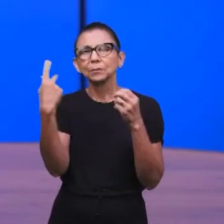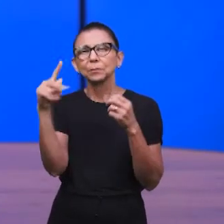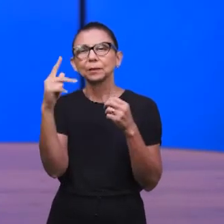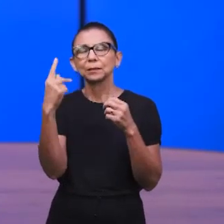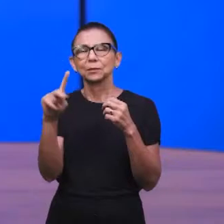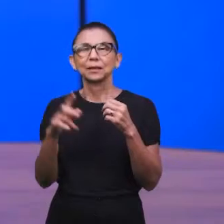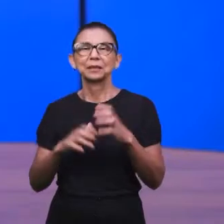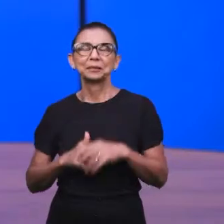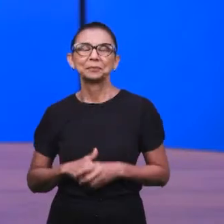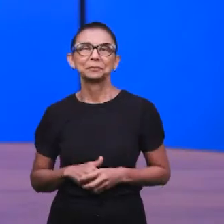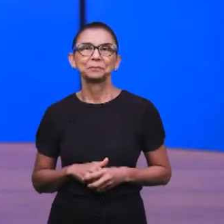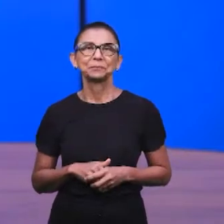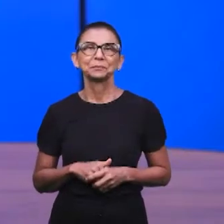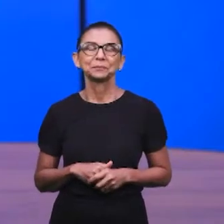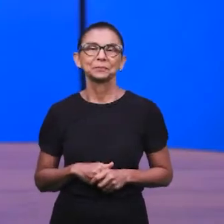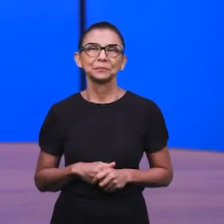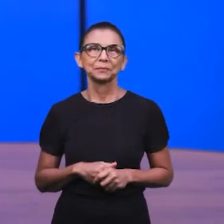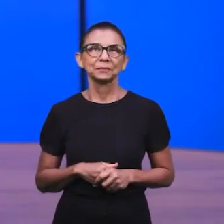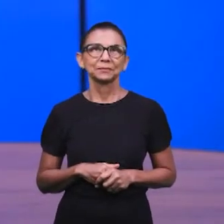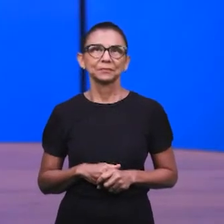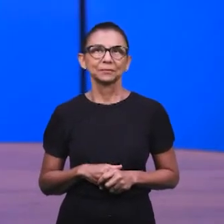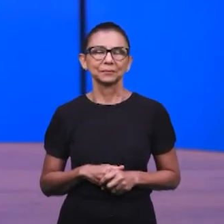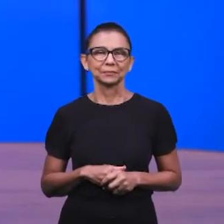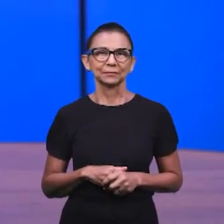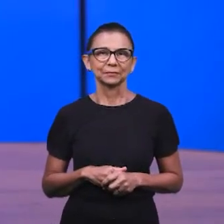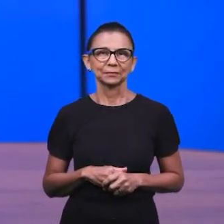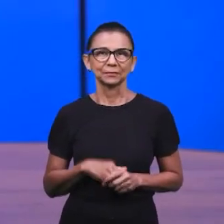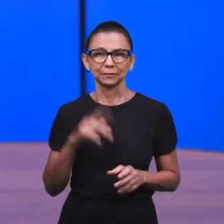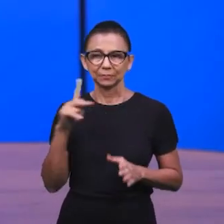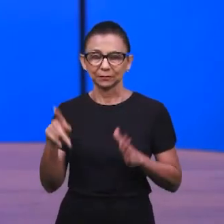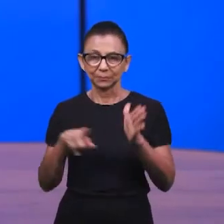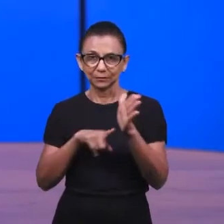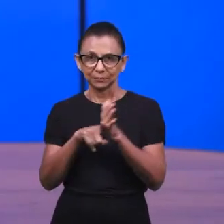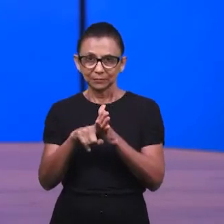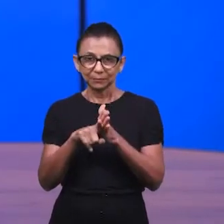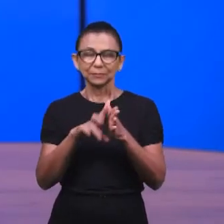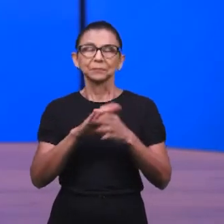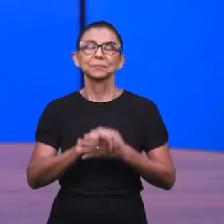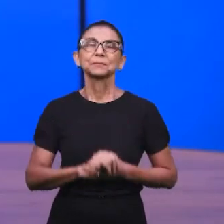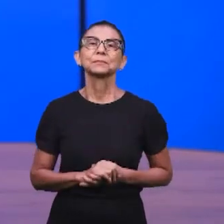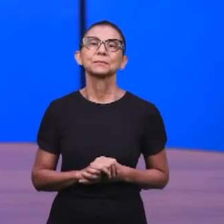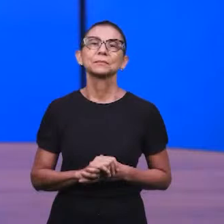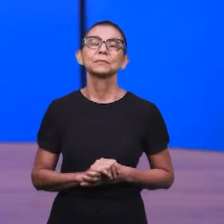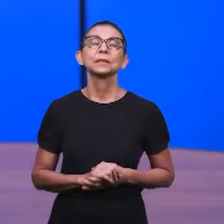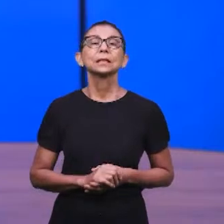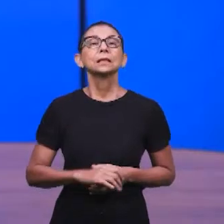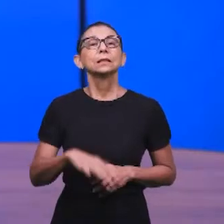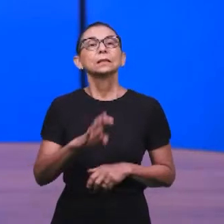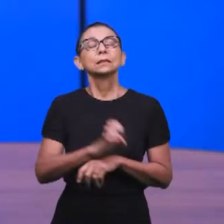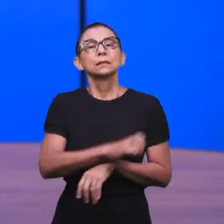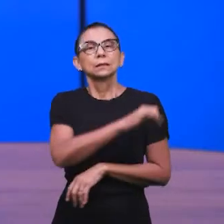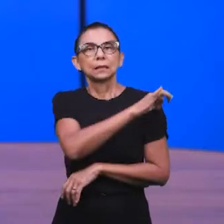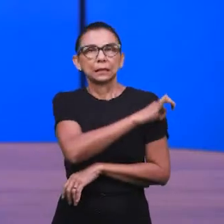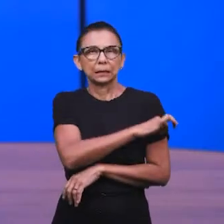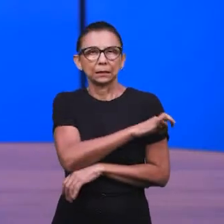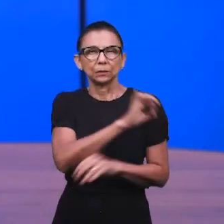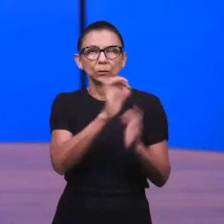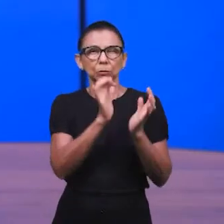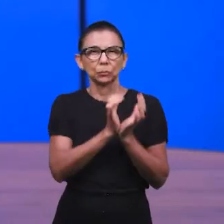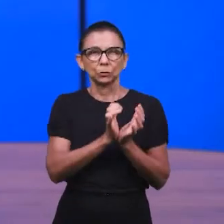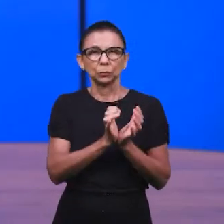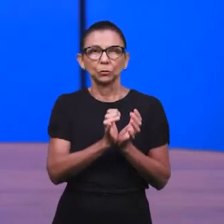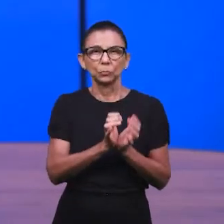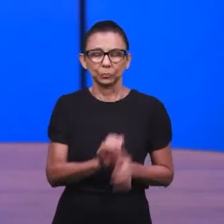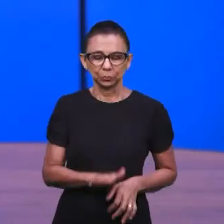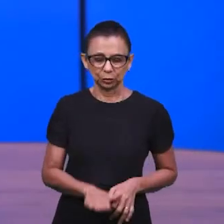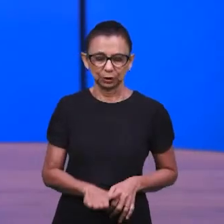né? Elas vão também dar uma resposta à pergunta feita pela professora. E por último, no Rio de Janeiro, temos também o